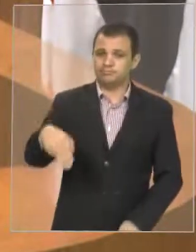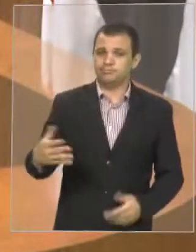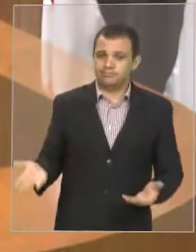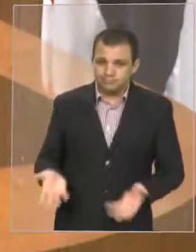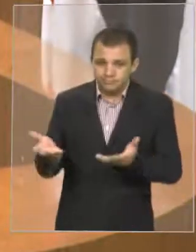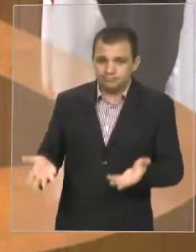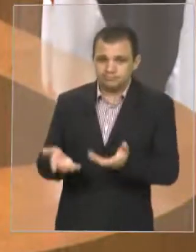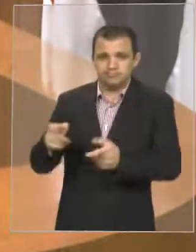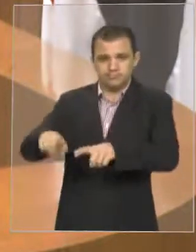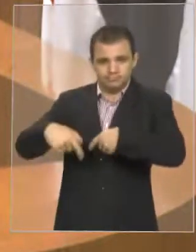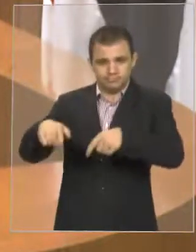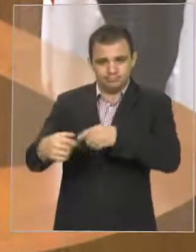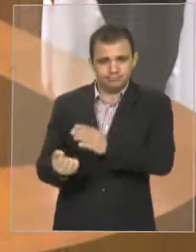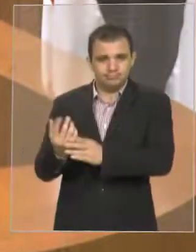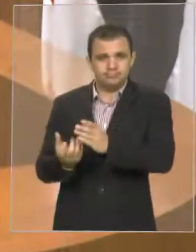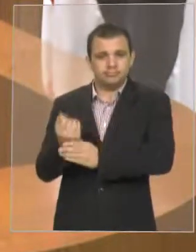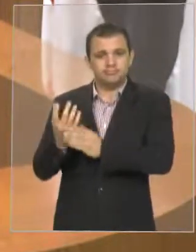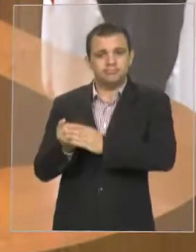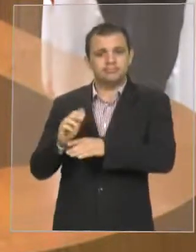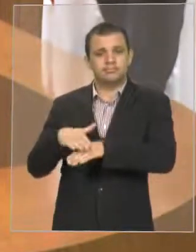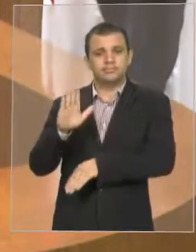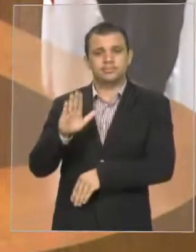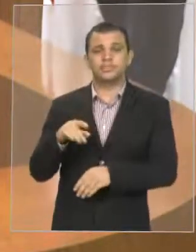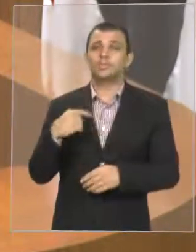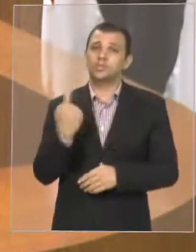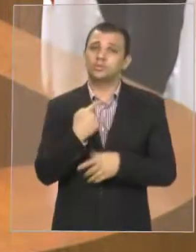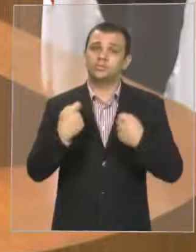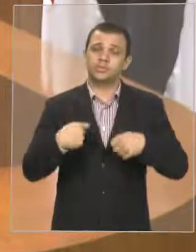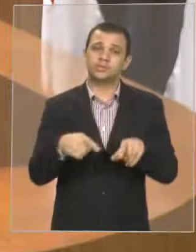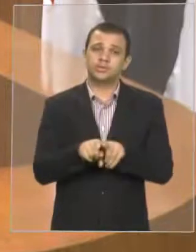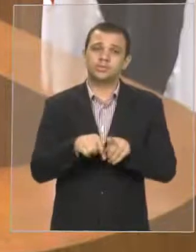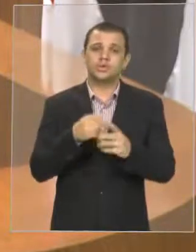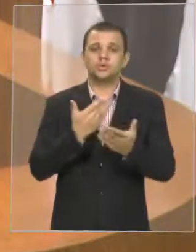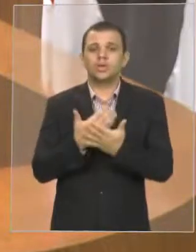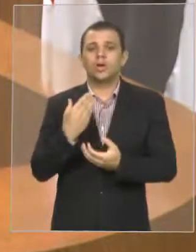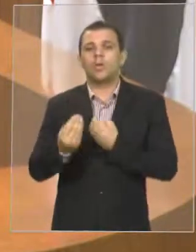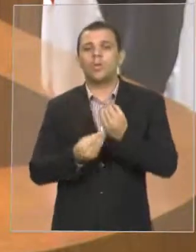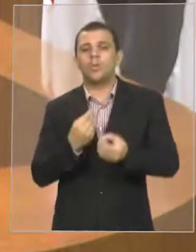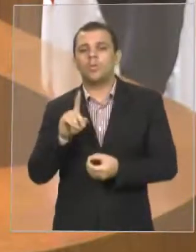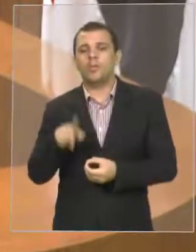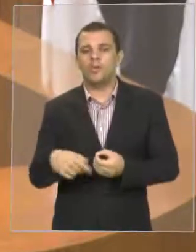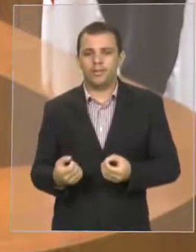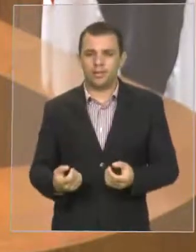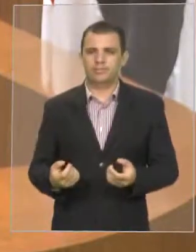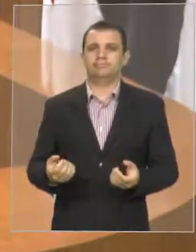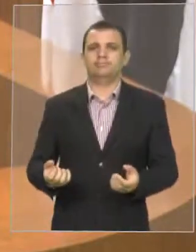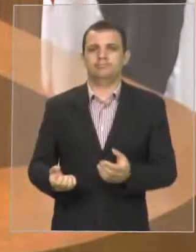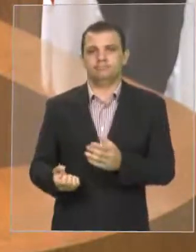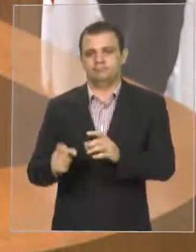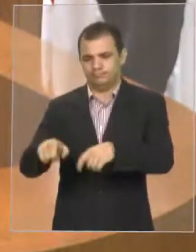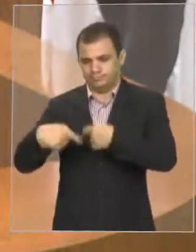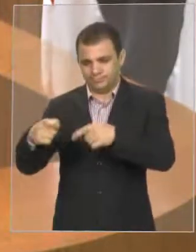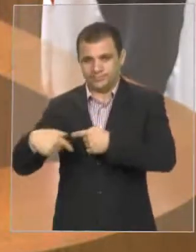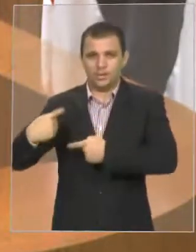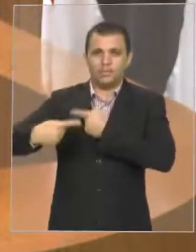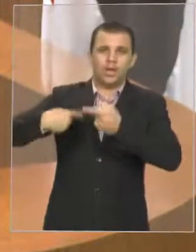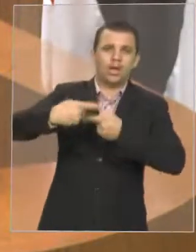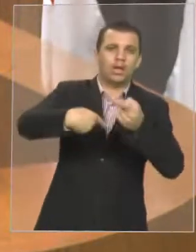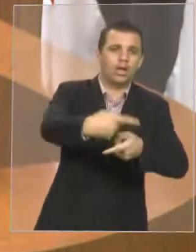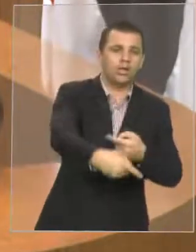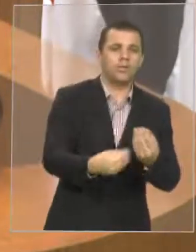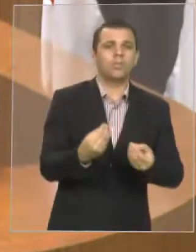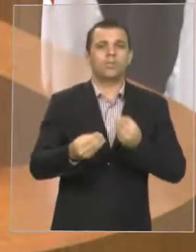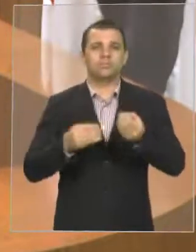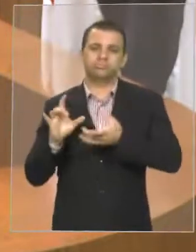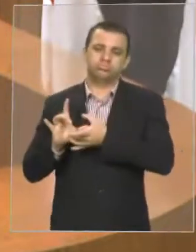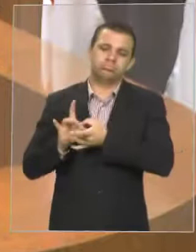processo da cadeia produtiva que pode levar a esse fortalecimento. E nesses elos, eu quero destacar, na tarde de hoje,